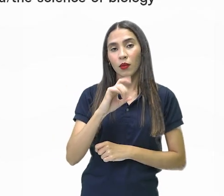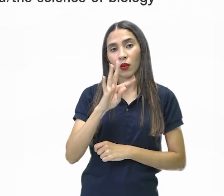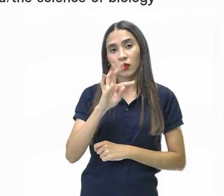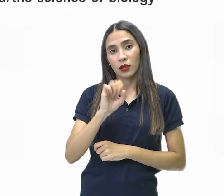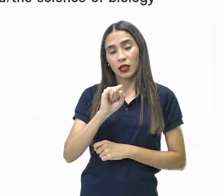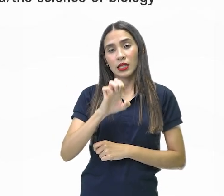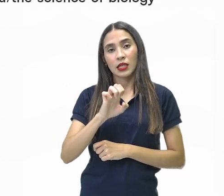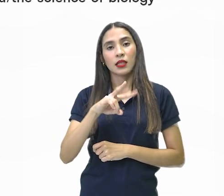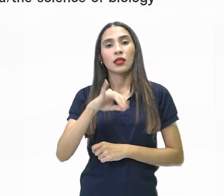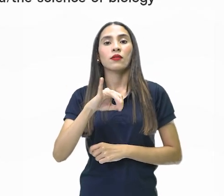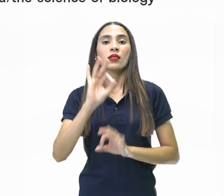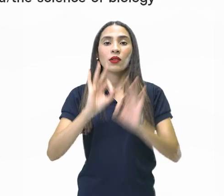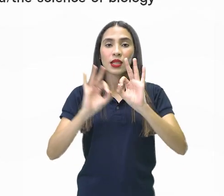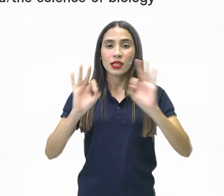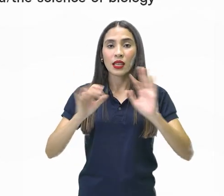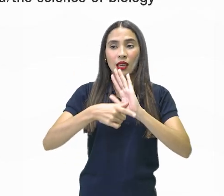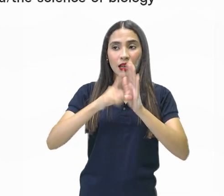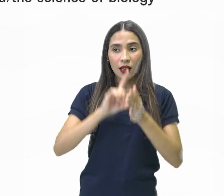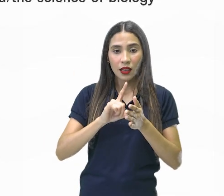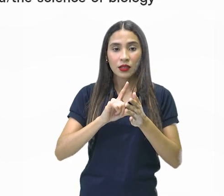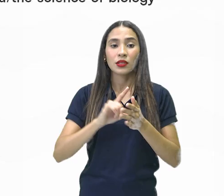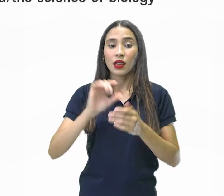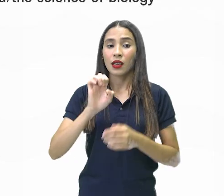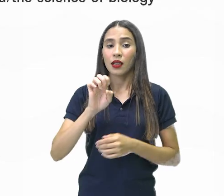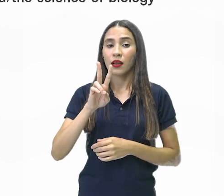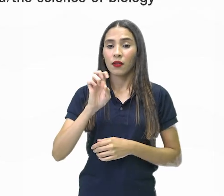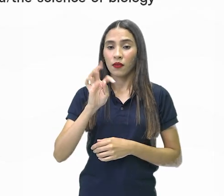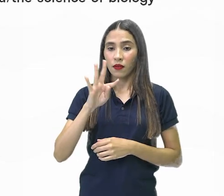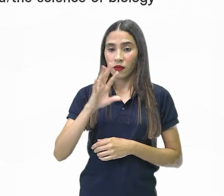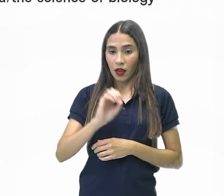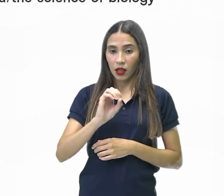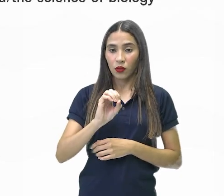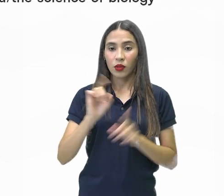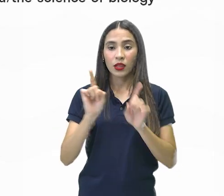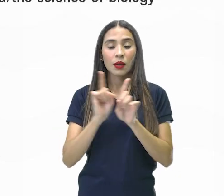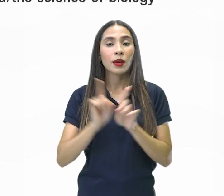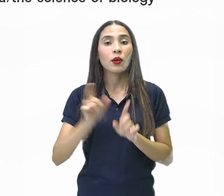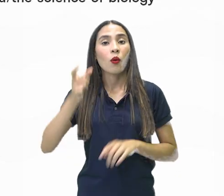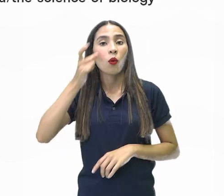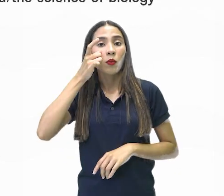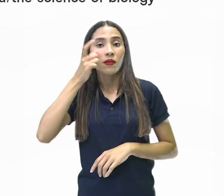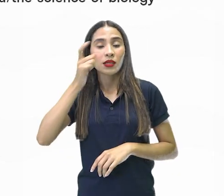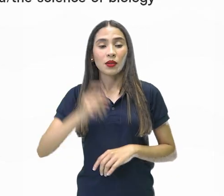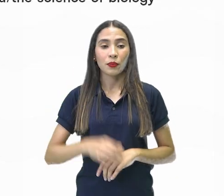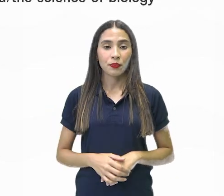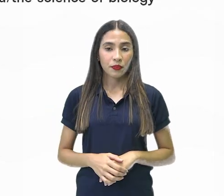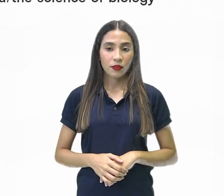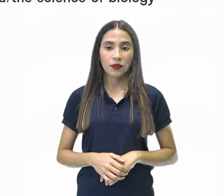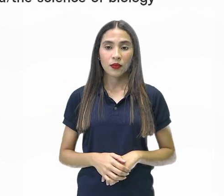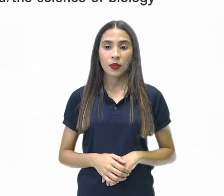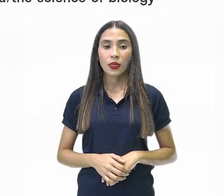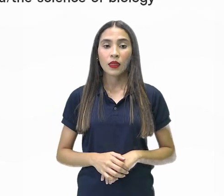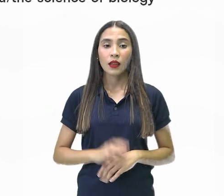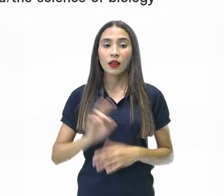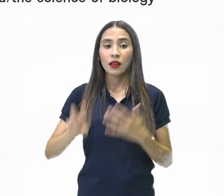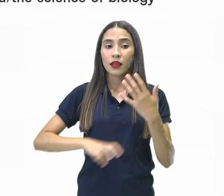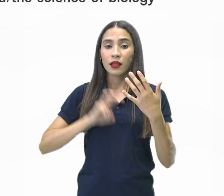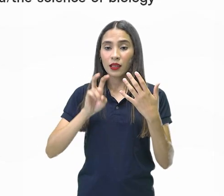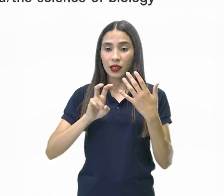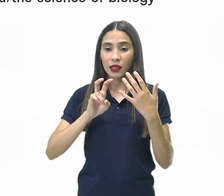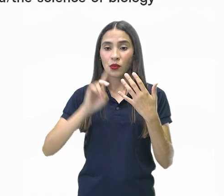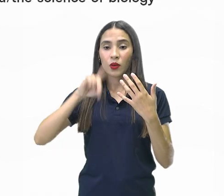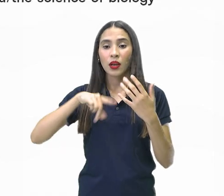hipótese que foi elaborada para aquele evento, para aquela observação. O